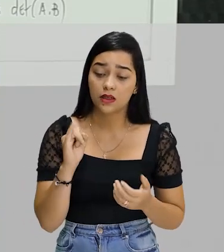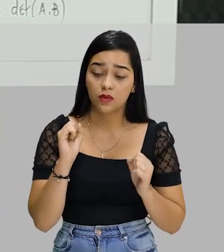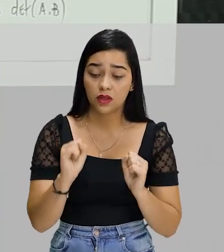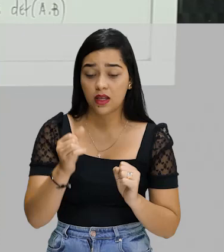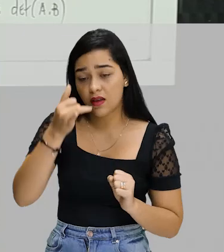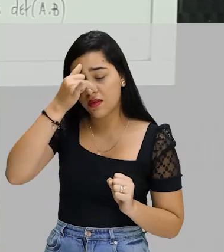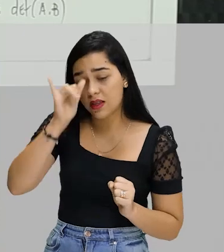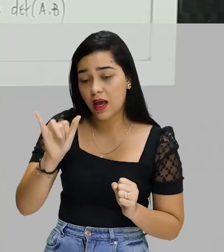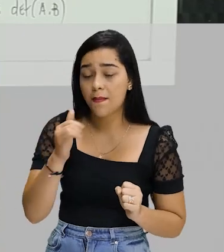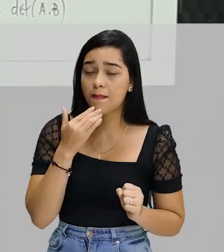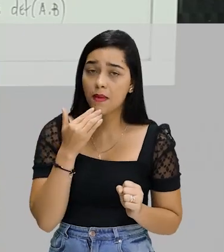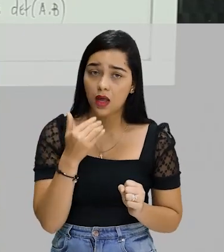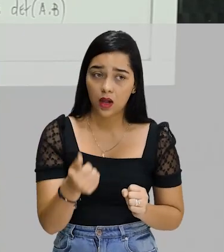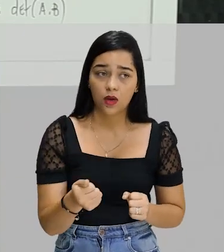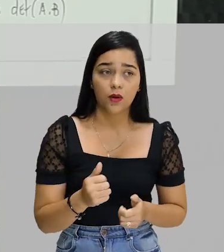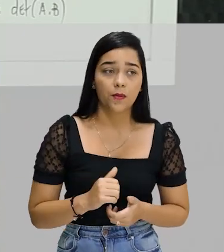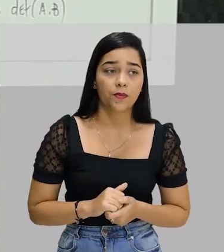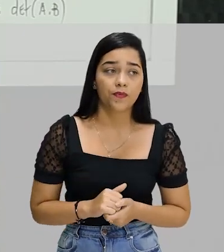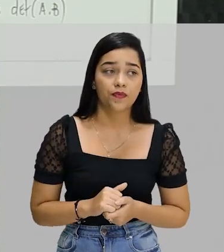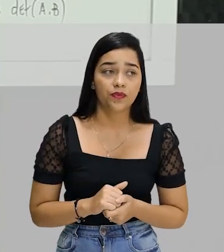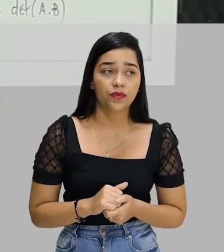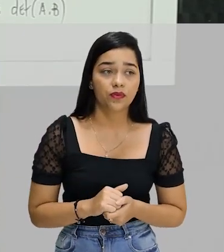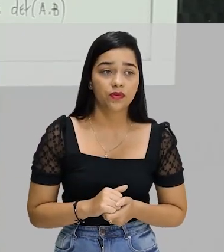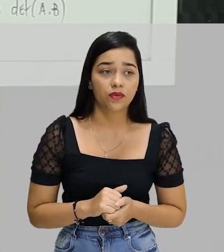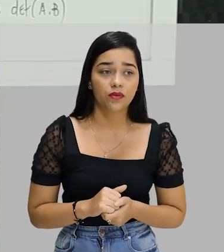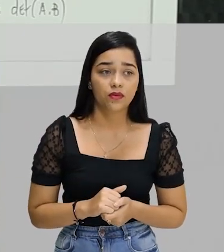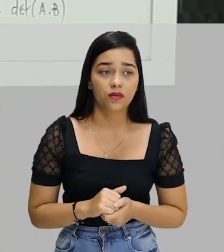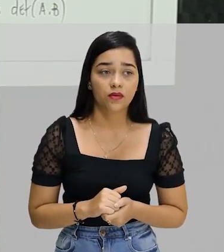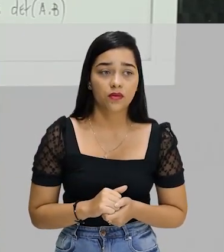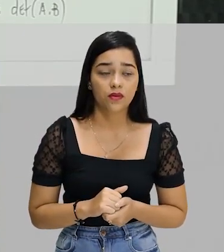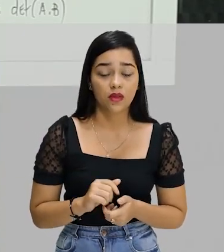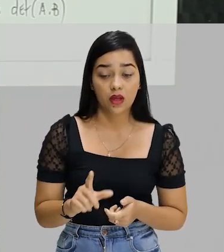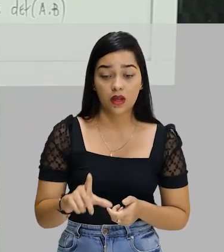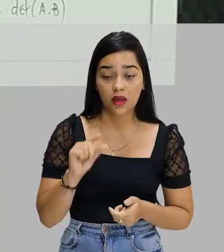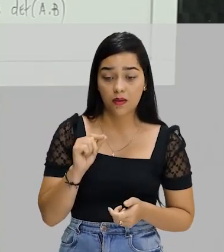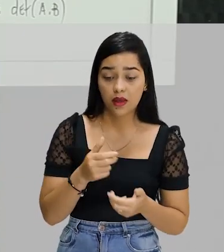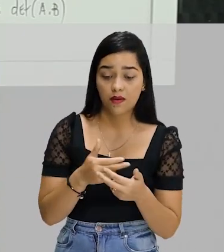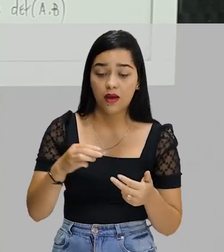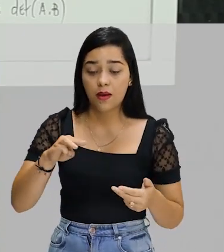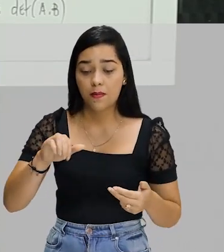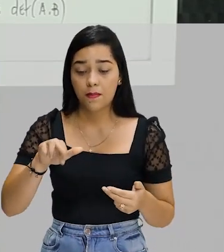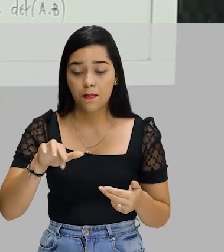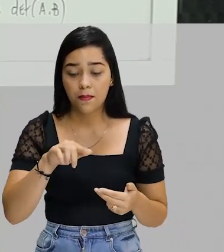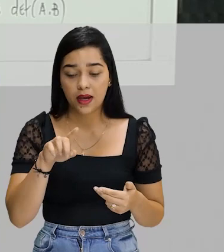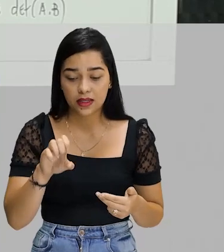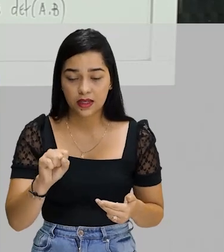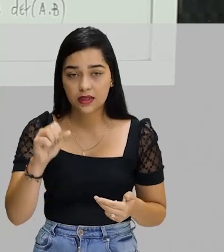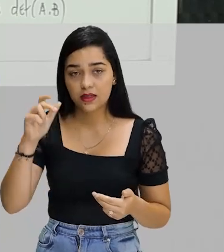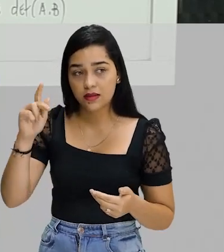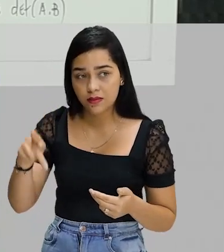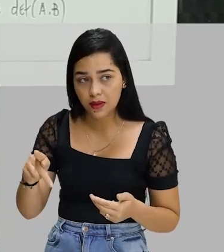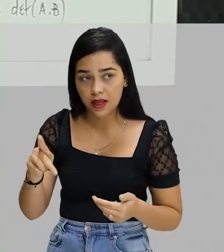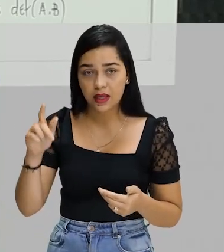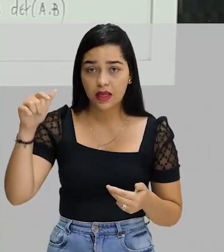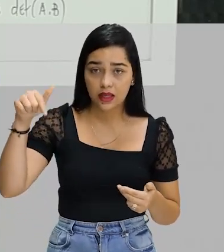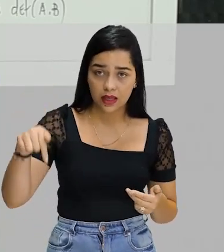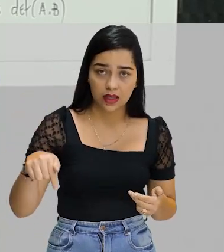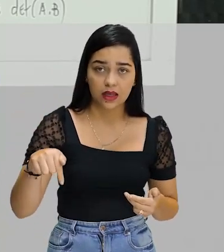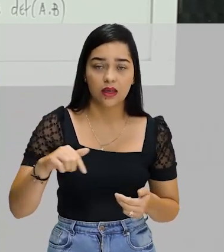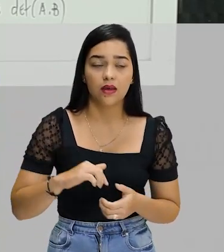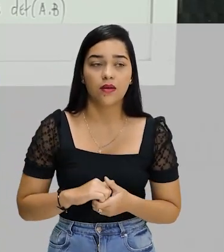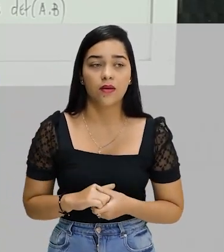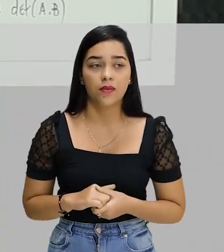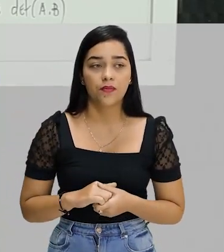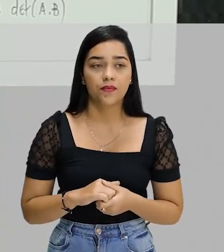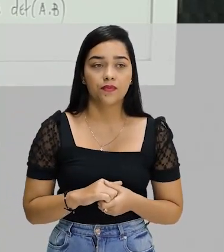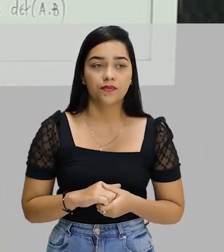evitar, né, melhor. Olha só, galera, vamos ver. Determine as matrizes P e Q. Encontre o determinante